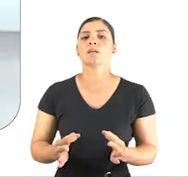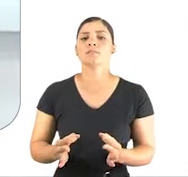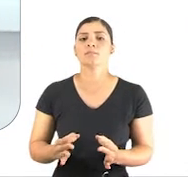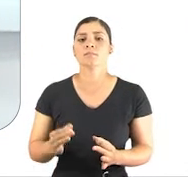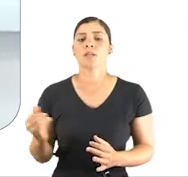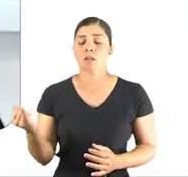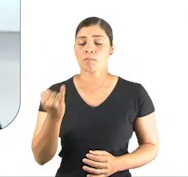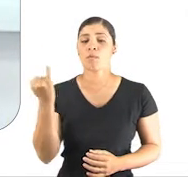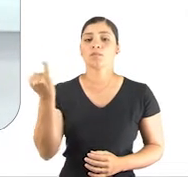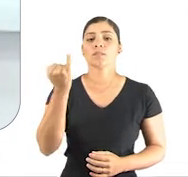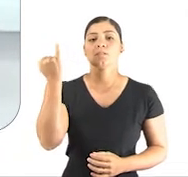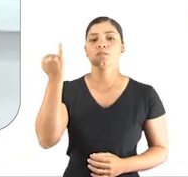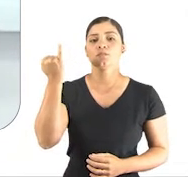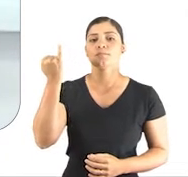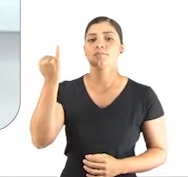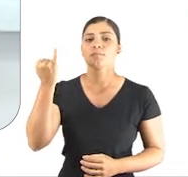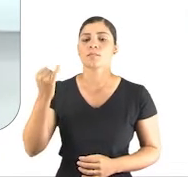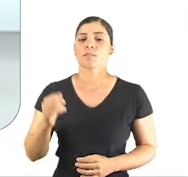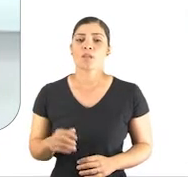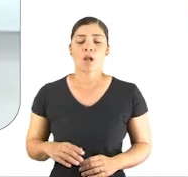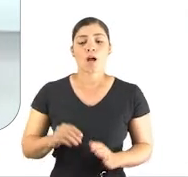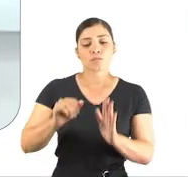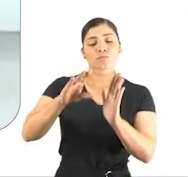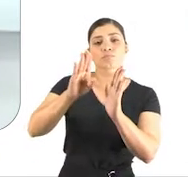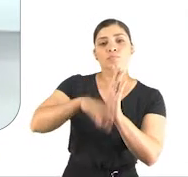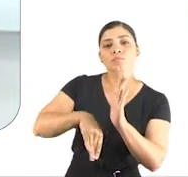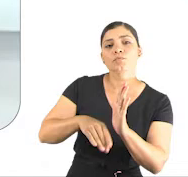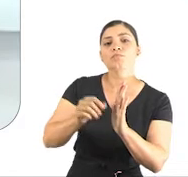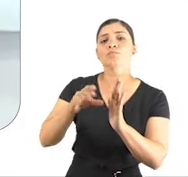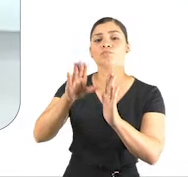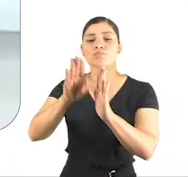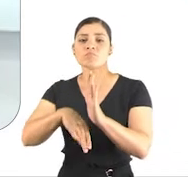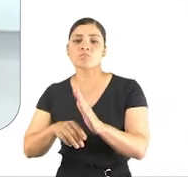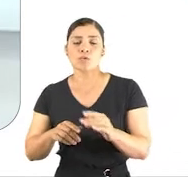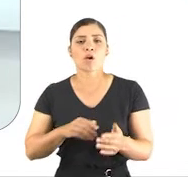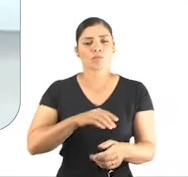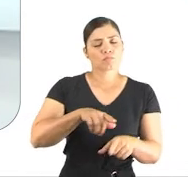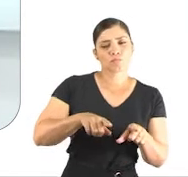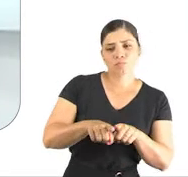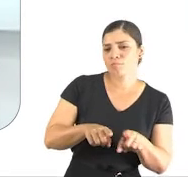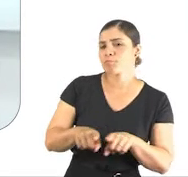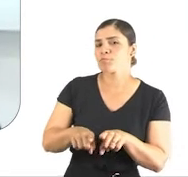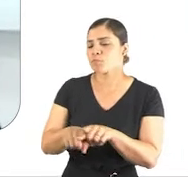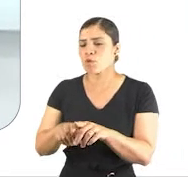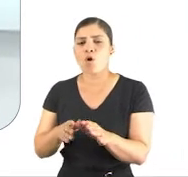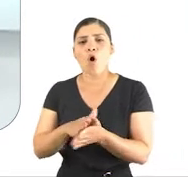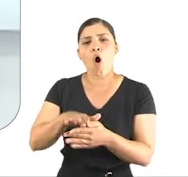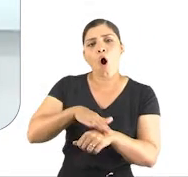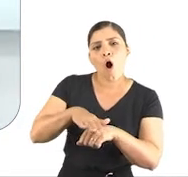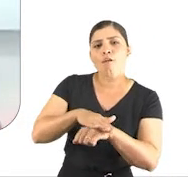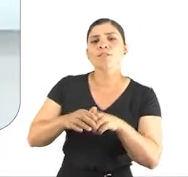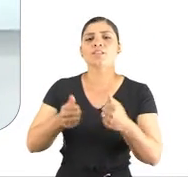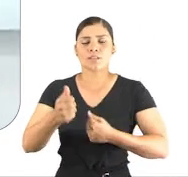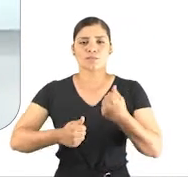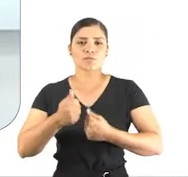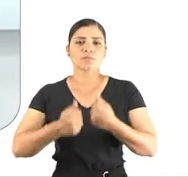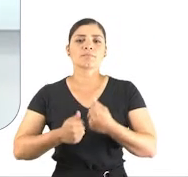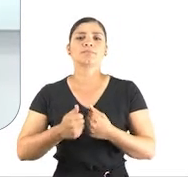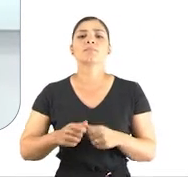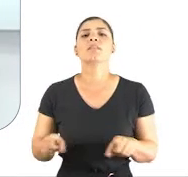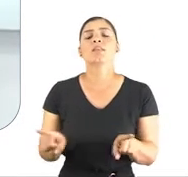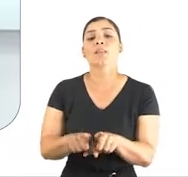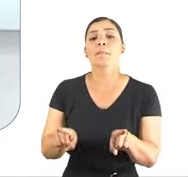que é custo. Tanto a redução do custo em si, com negociações ou renegociações, como também os